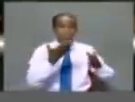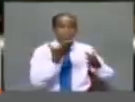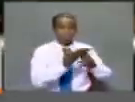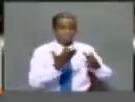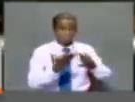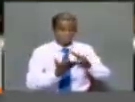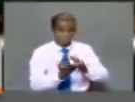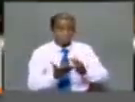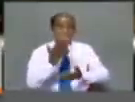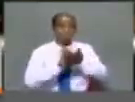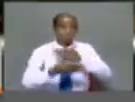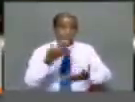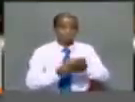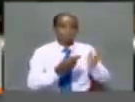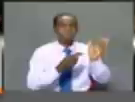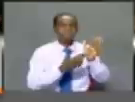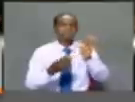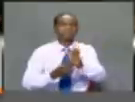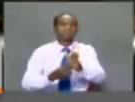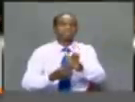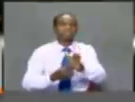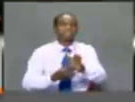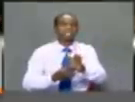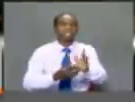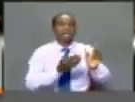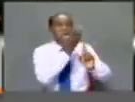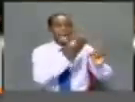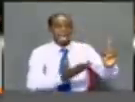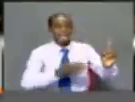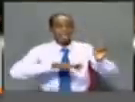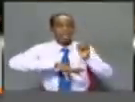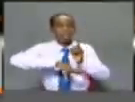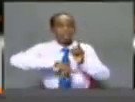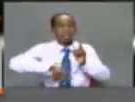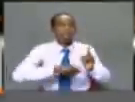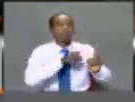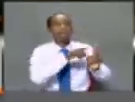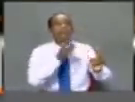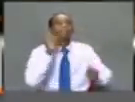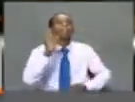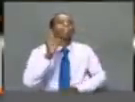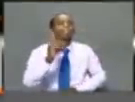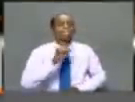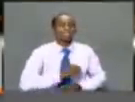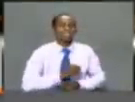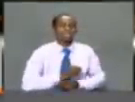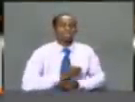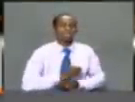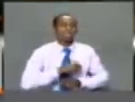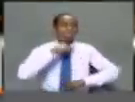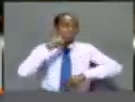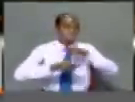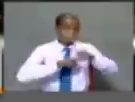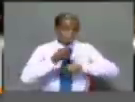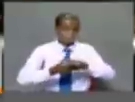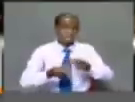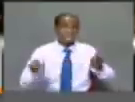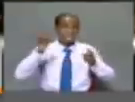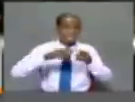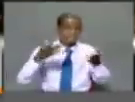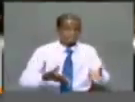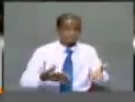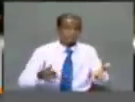revelam como e por quem estava montado o esquema de corrupção que adiou e comprometeu até hoje